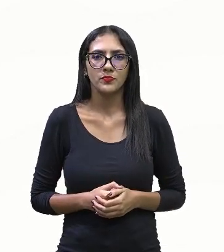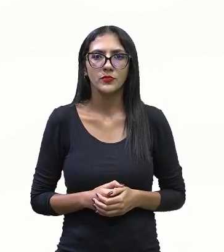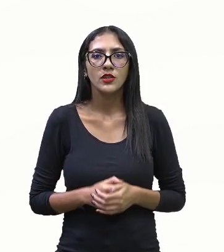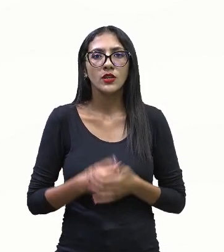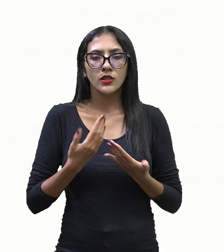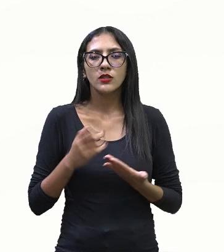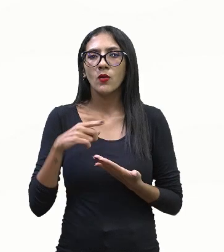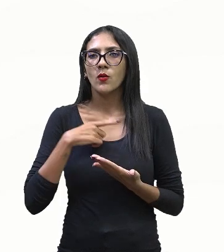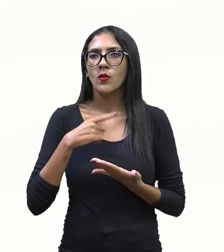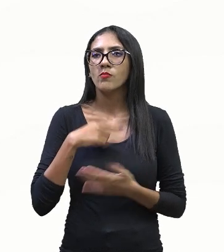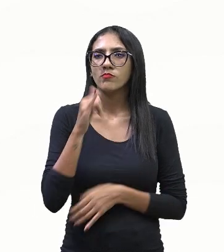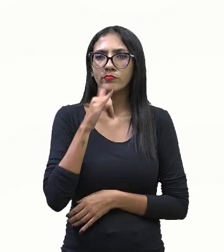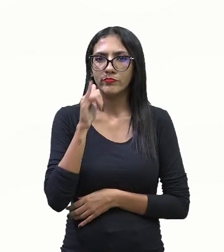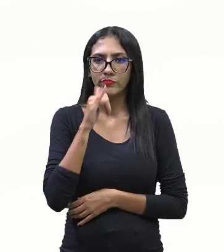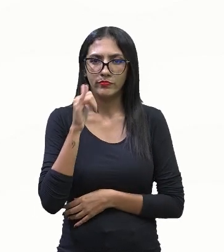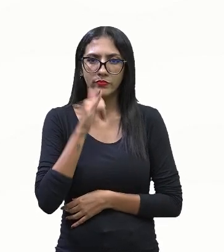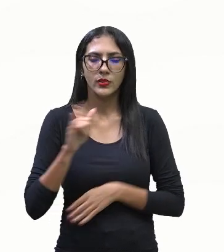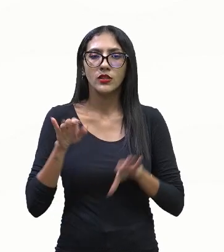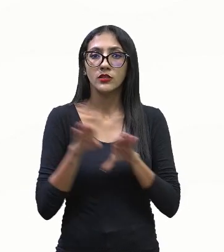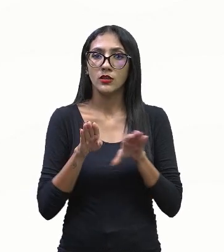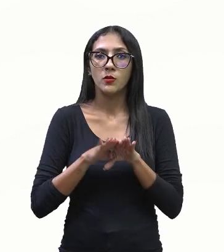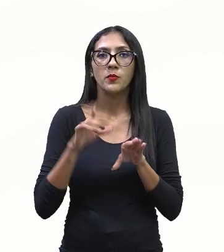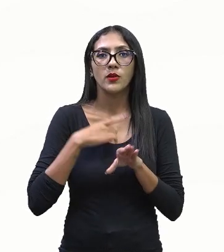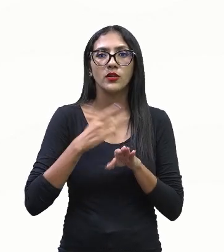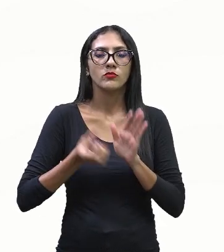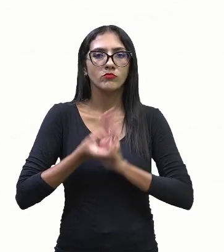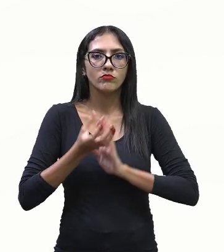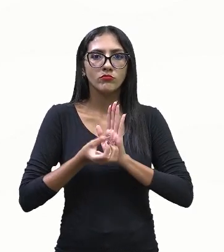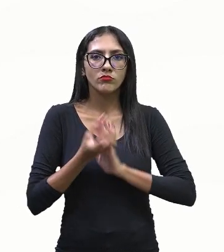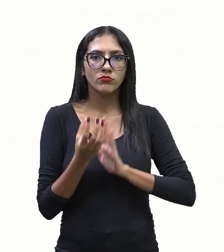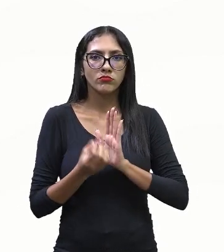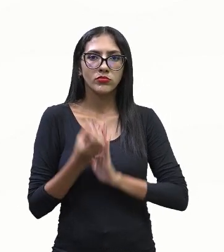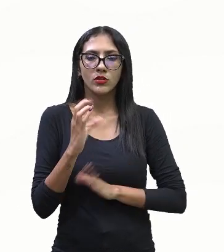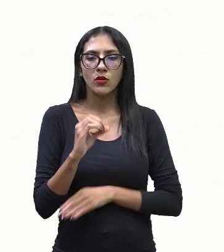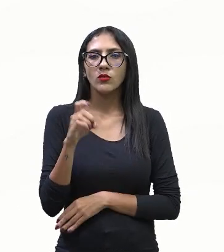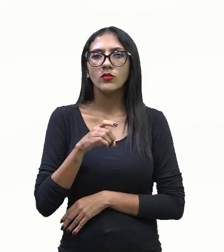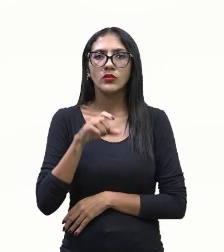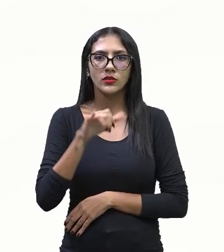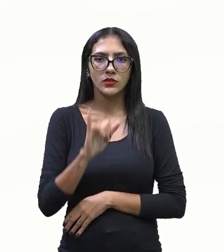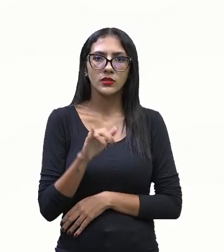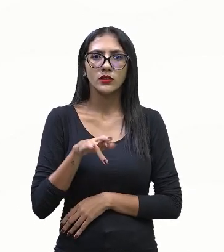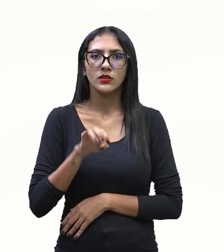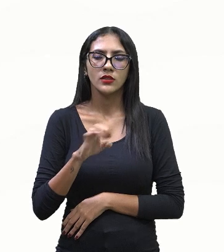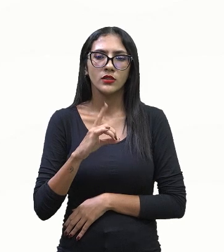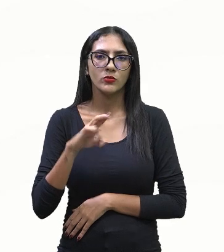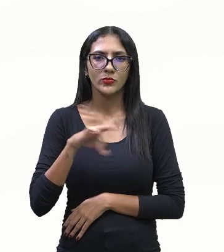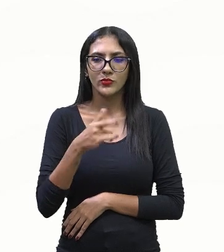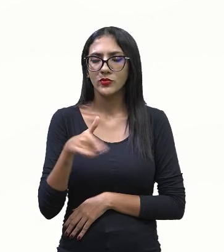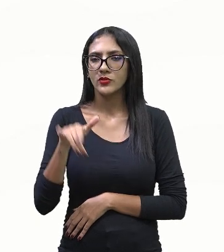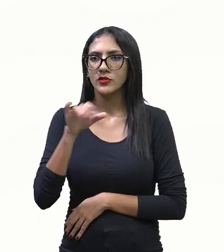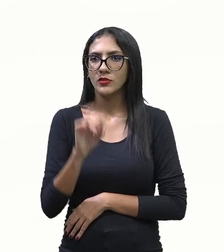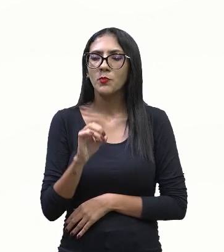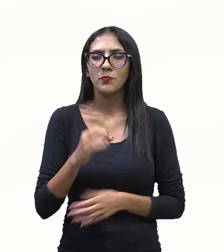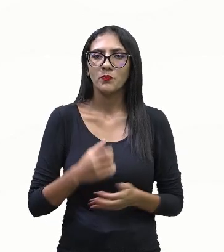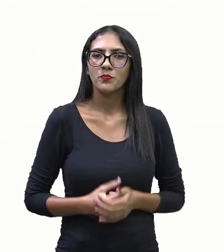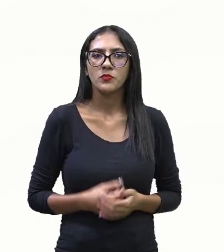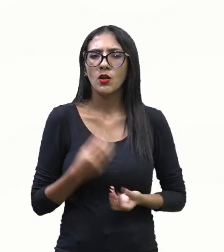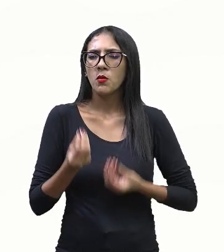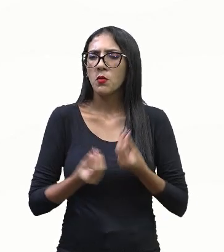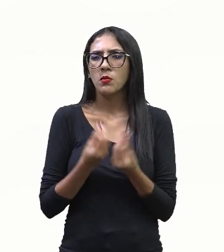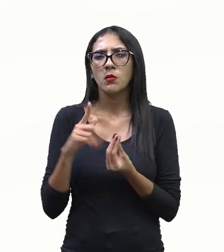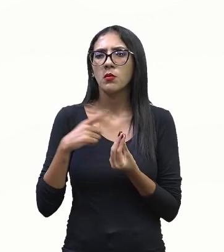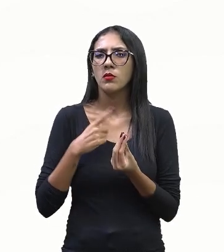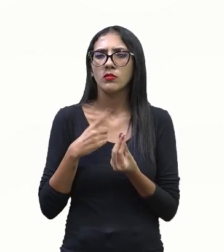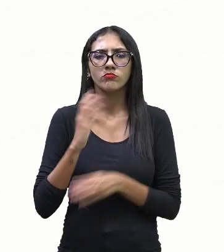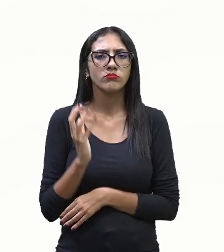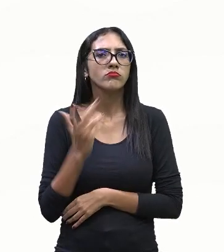corrente elétrica e a partir dela gera-se uma reação de oxirredução. Para que a eletrólise aconteça, a corrente